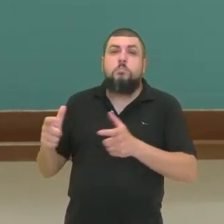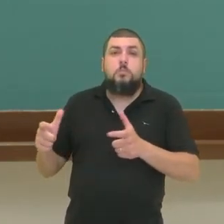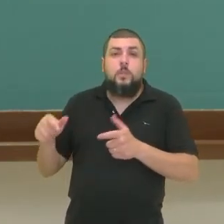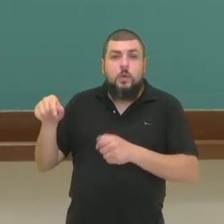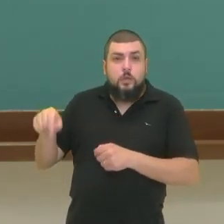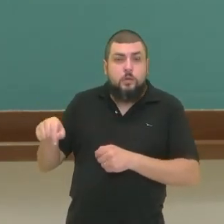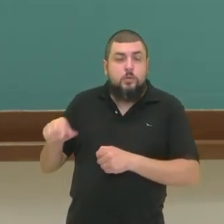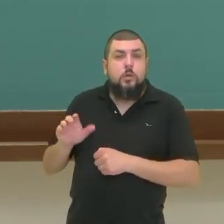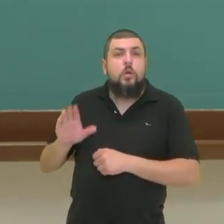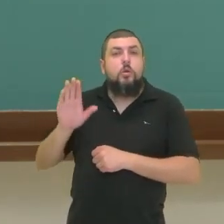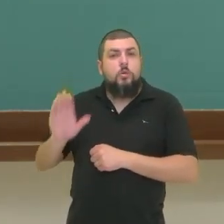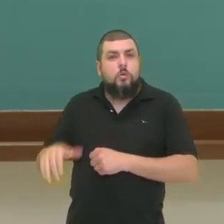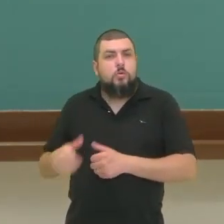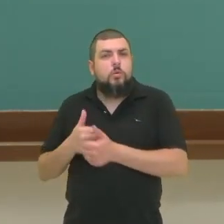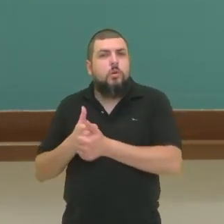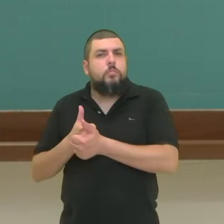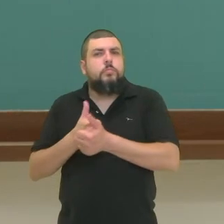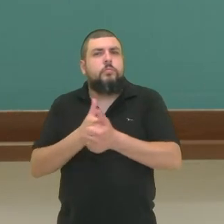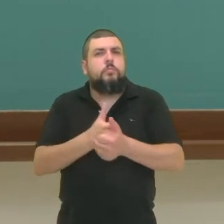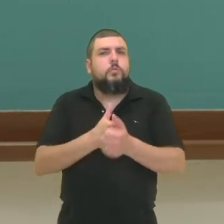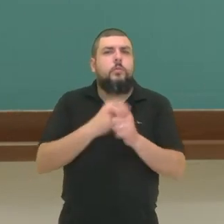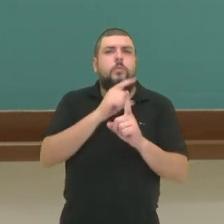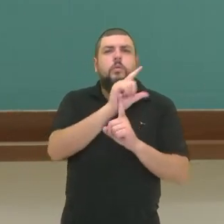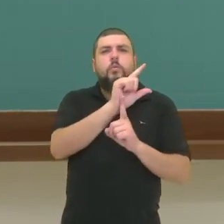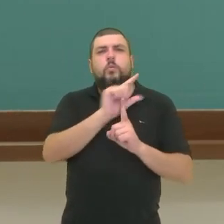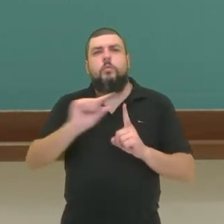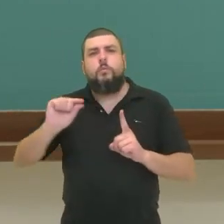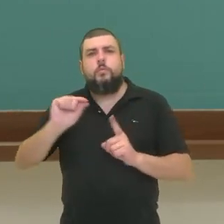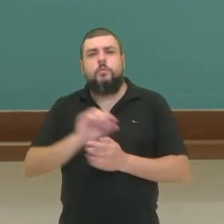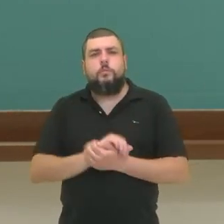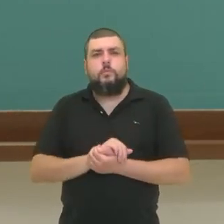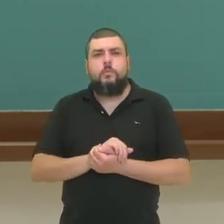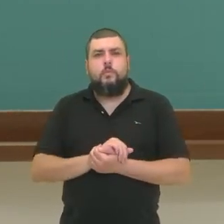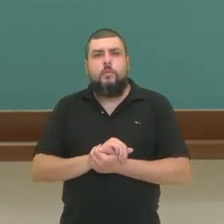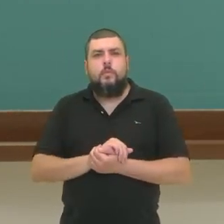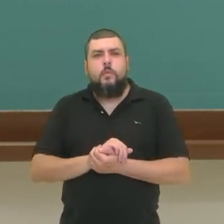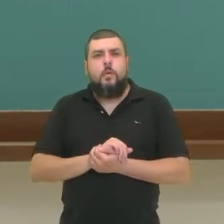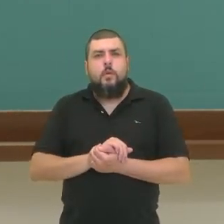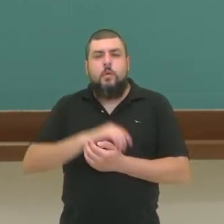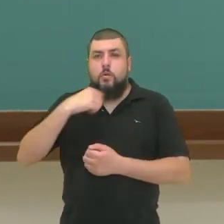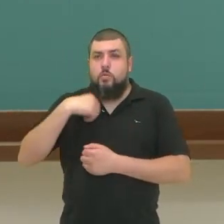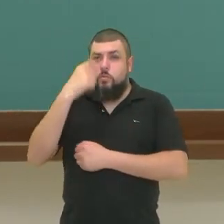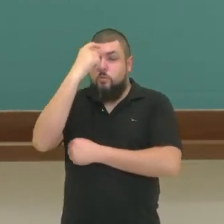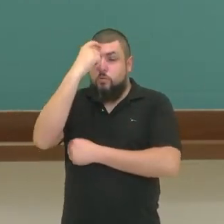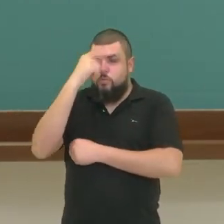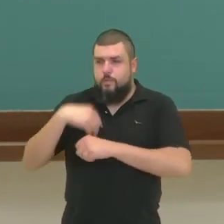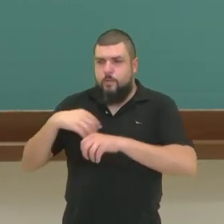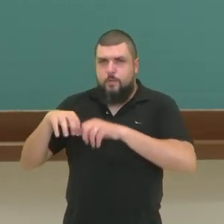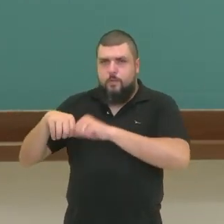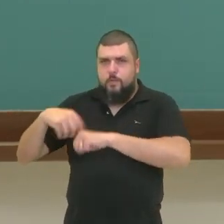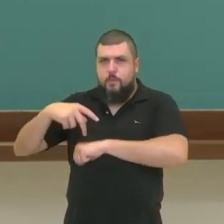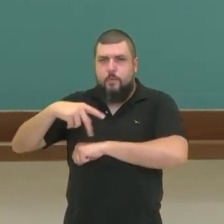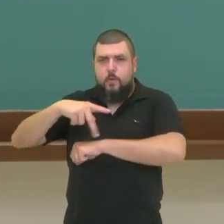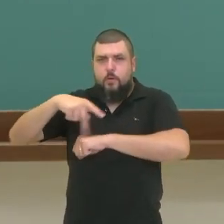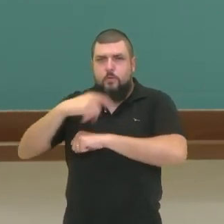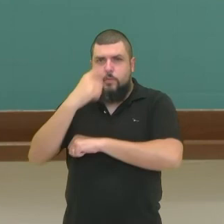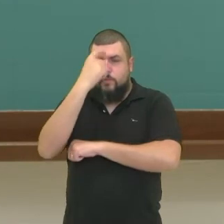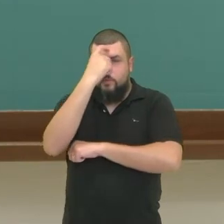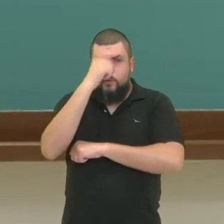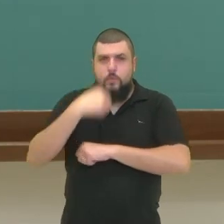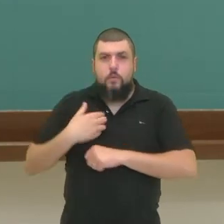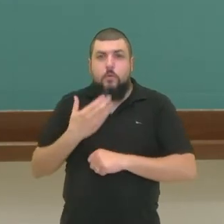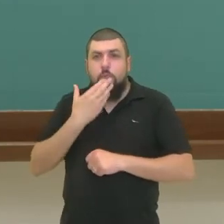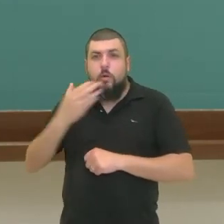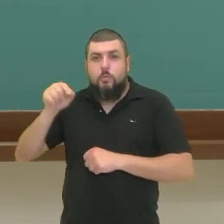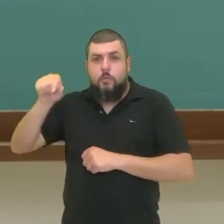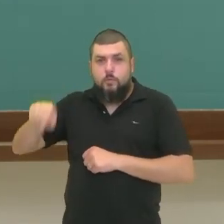já seguiam outra religião. Os hinduístas, que assumiram a Índia, reivindicaram essa região